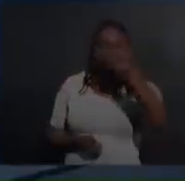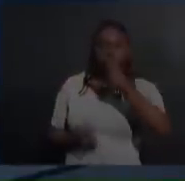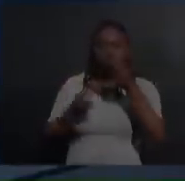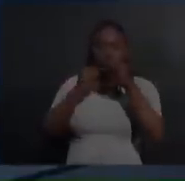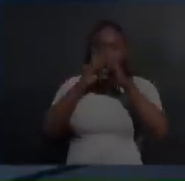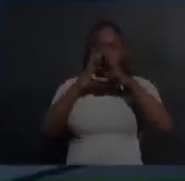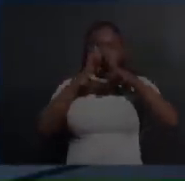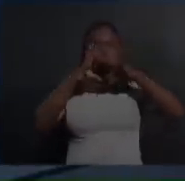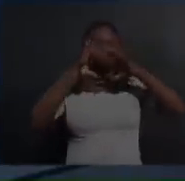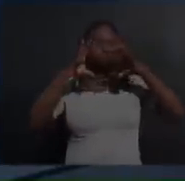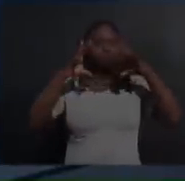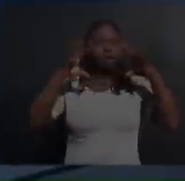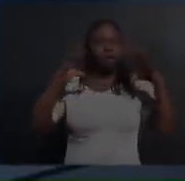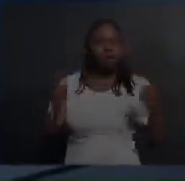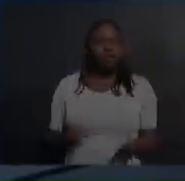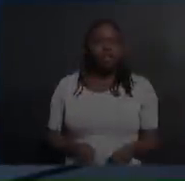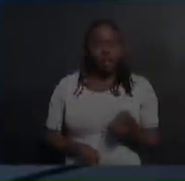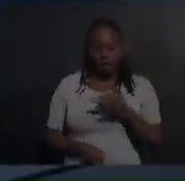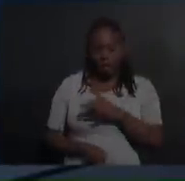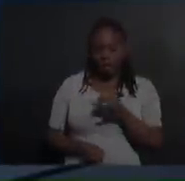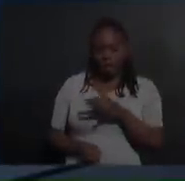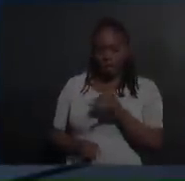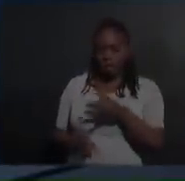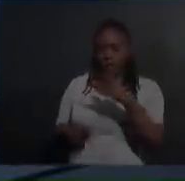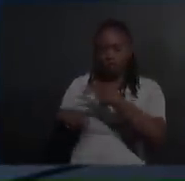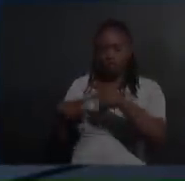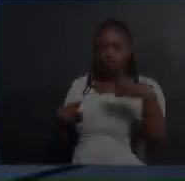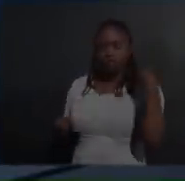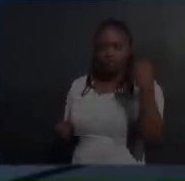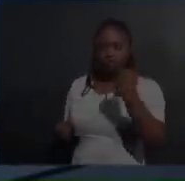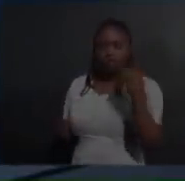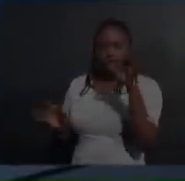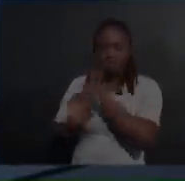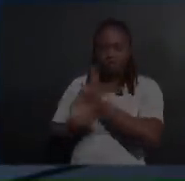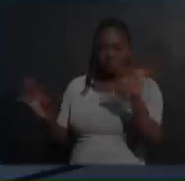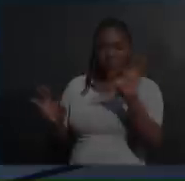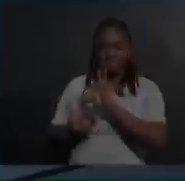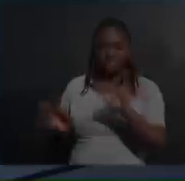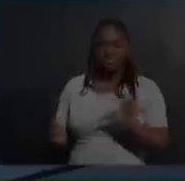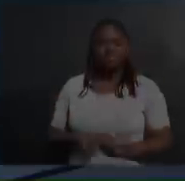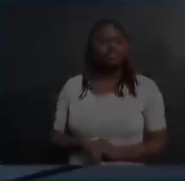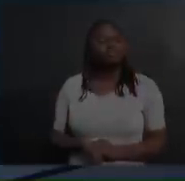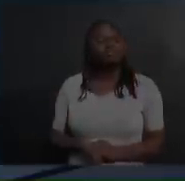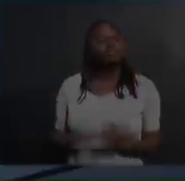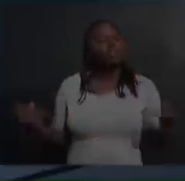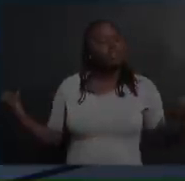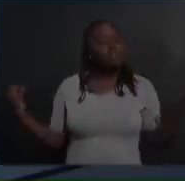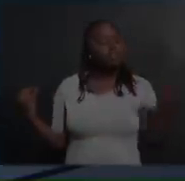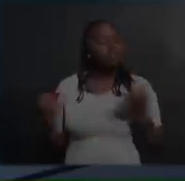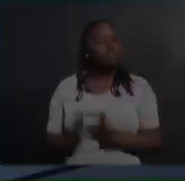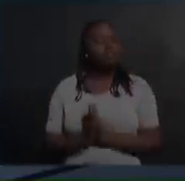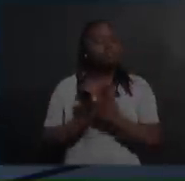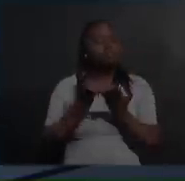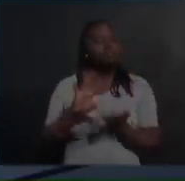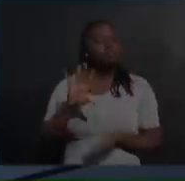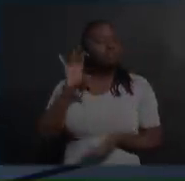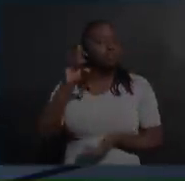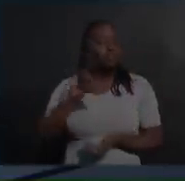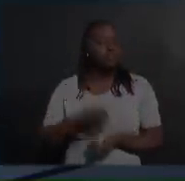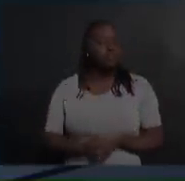aqui. Vença seus medos. Ficou top. Diz assim a palavra de